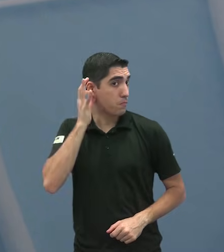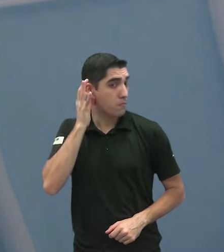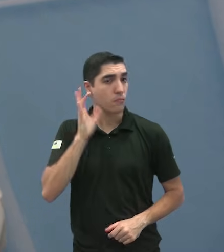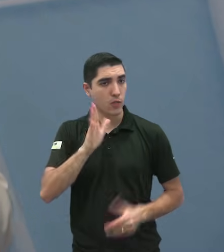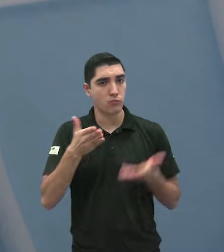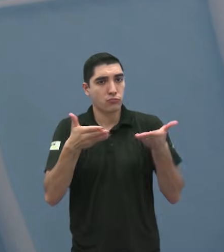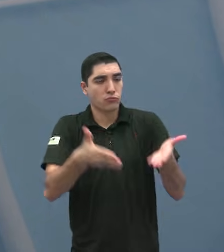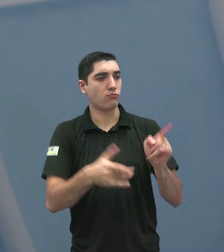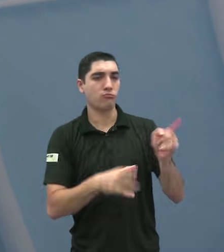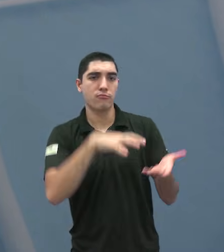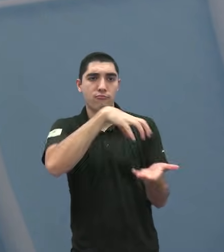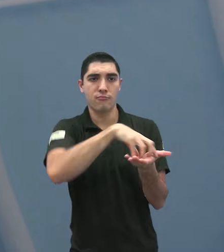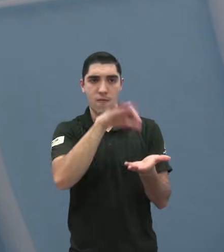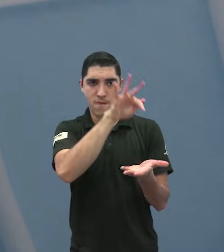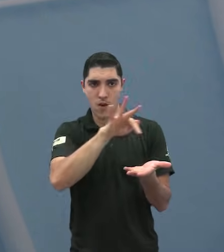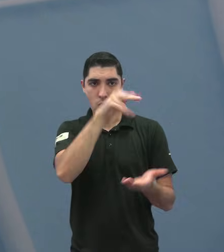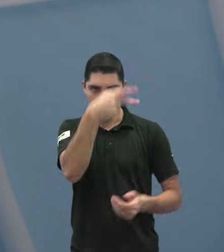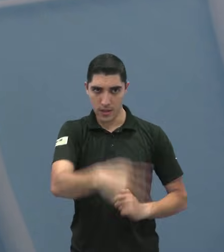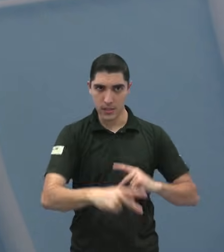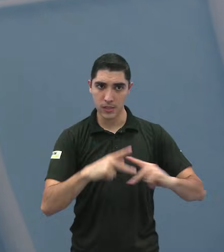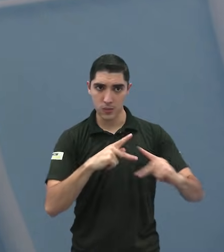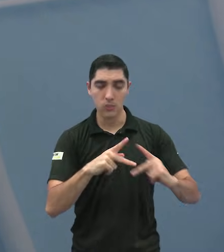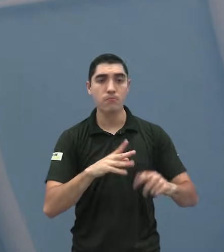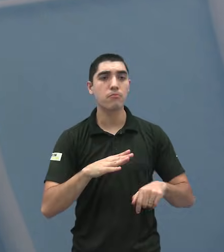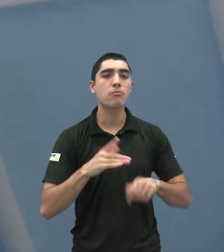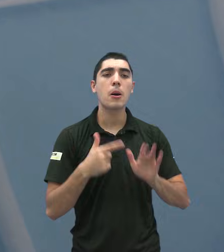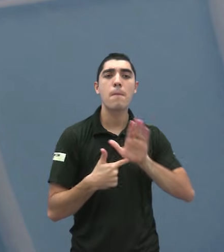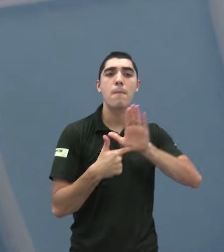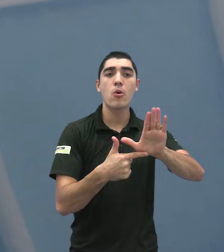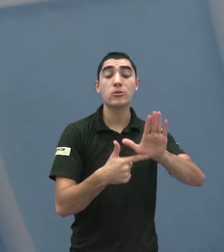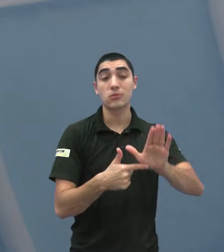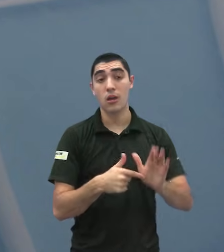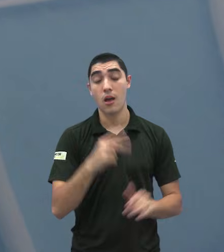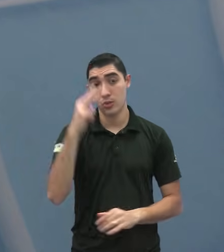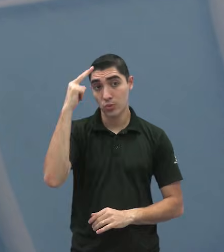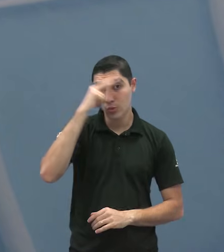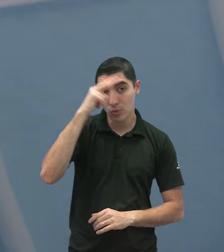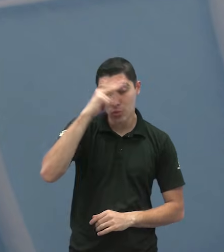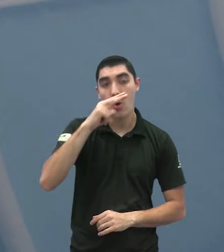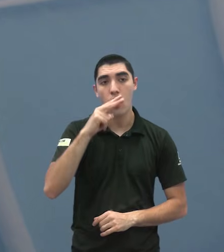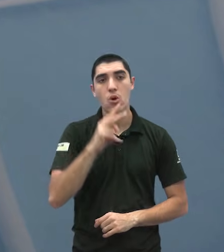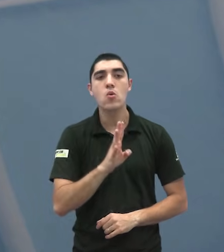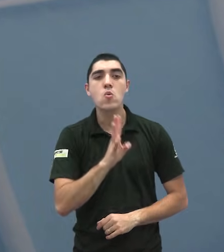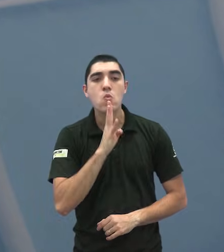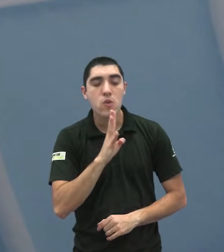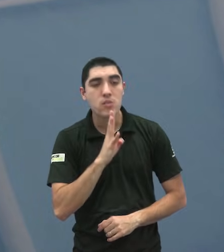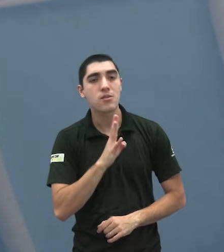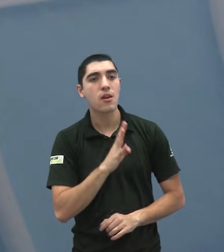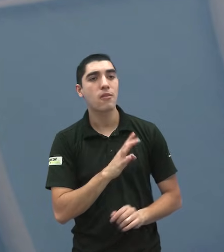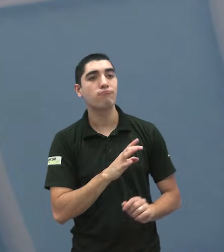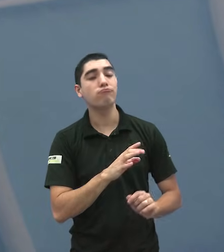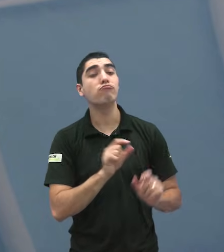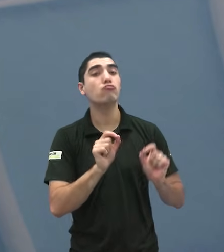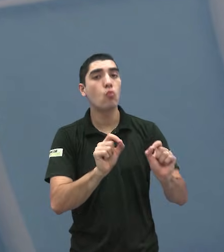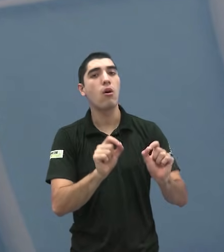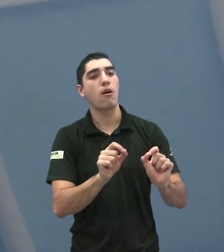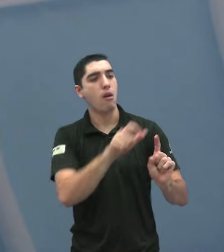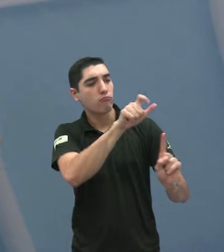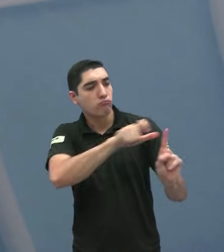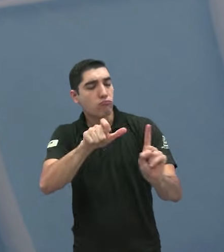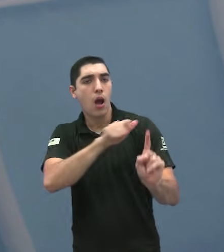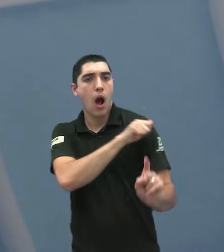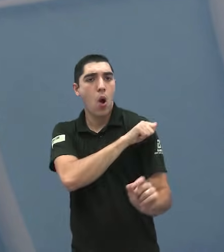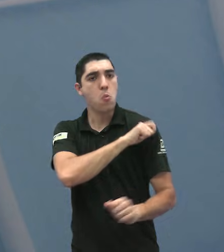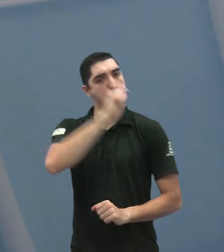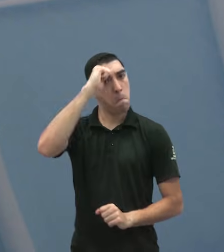foi até uma universidade aqui em São José dos Campos para acompanhar de perto a presença e o crescimento, né, de